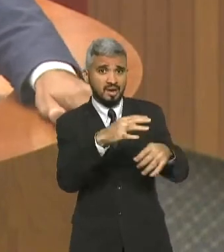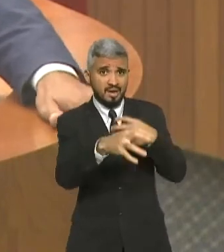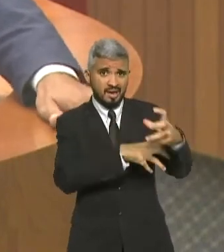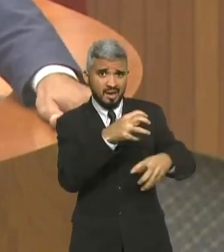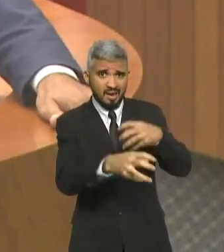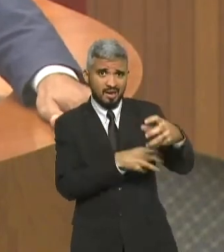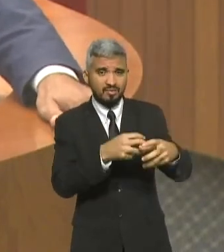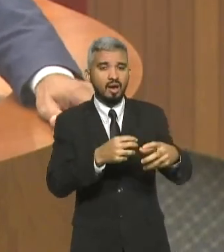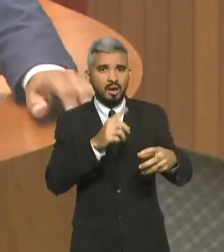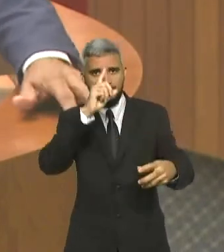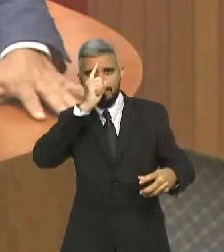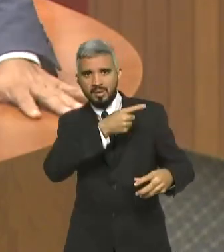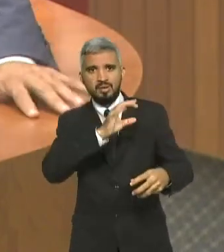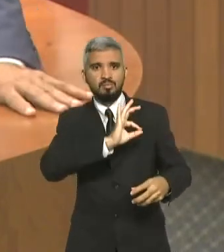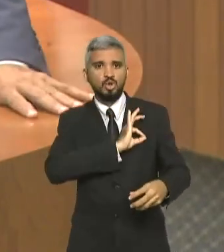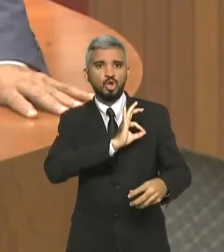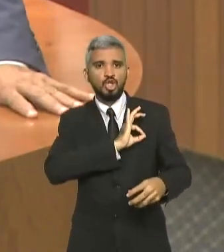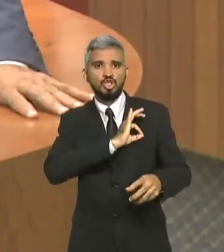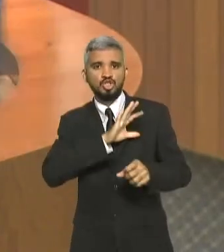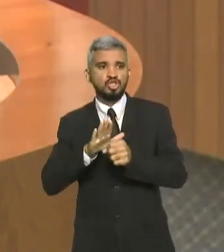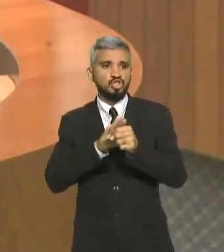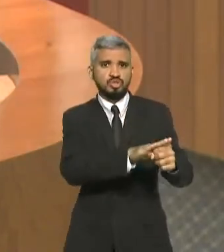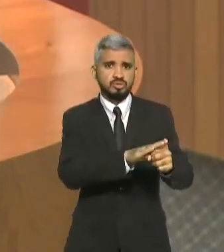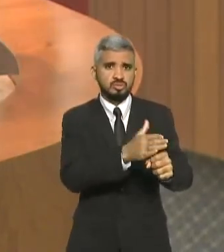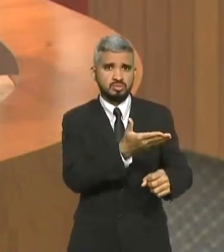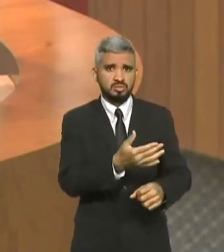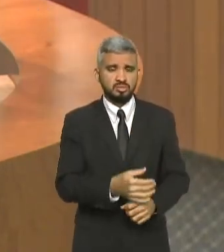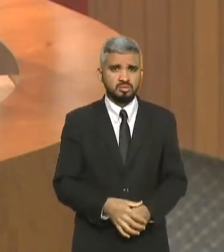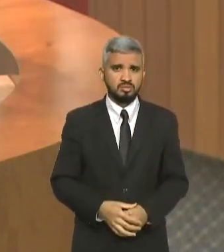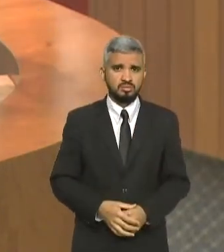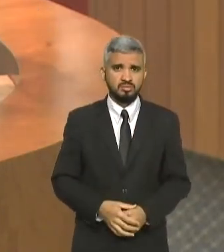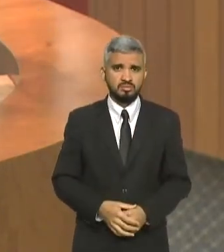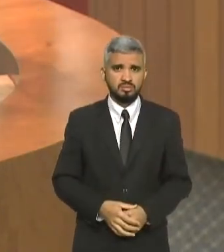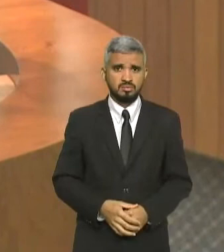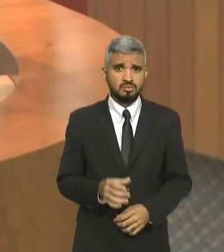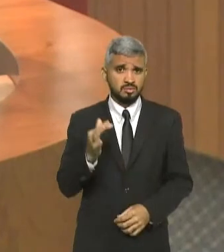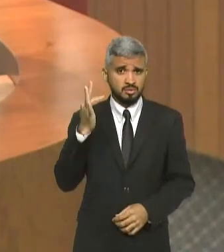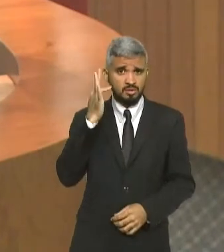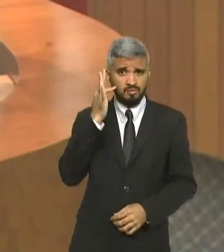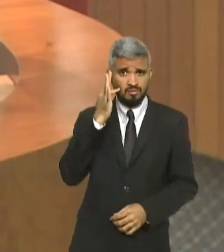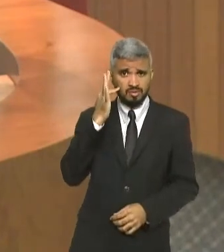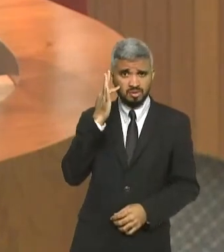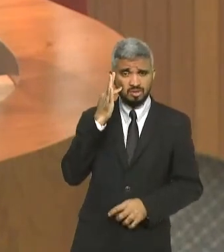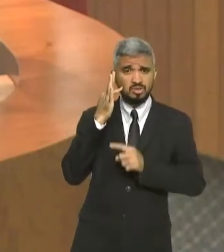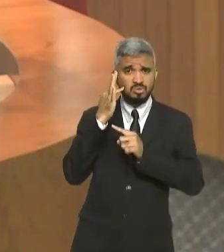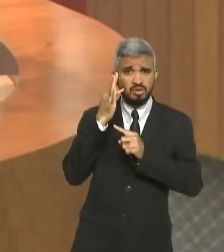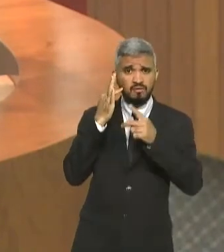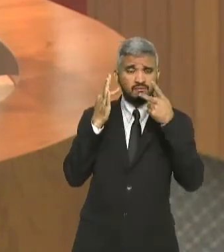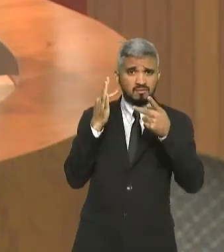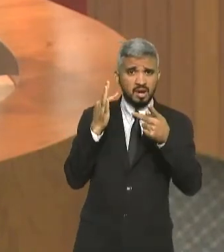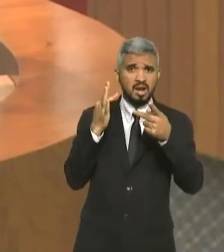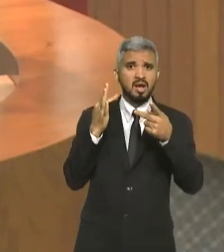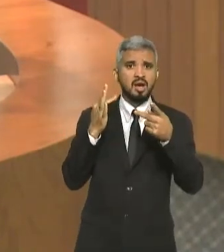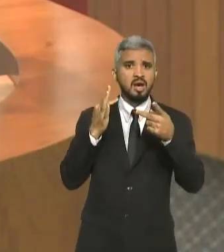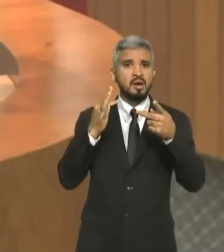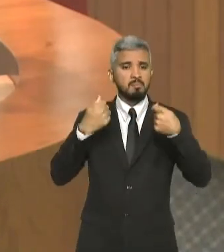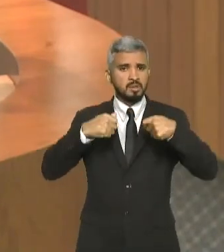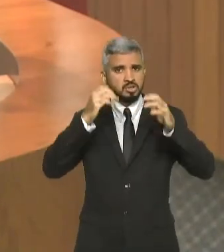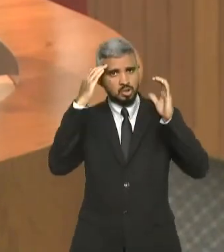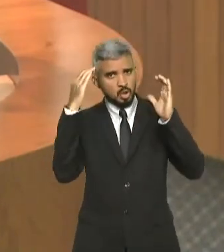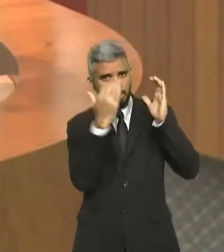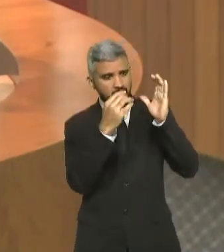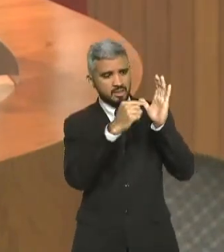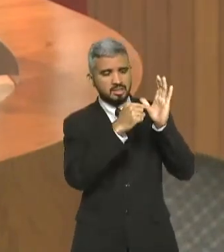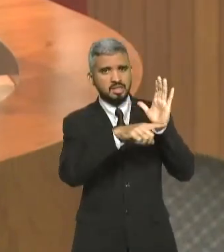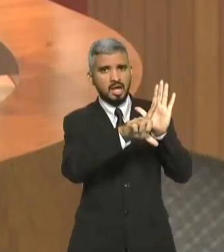é o desgoverno Flávio Dino. É o mesmo governador Flávio Dino que fala de decisão judicial por meio do seu líder, Rafael Leitoa, é o mesmo que não cumpre a